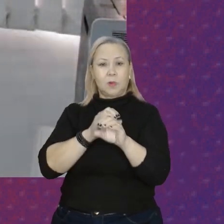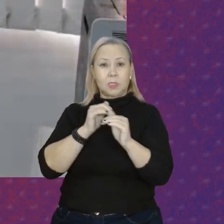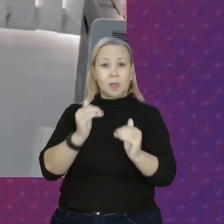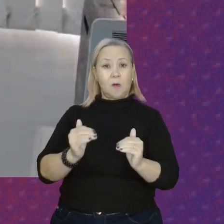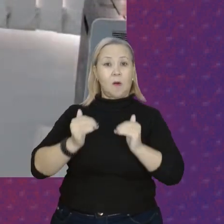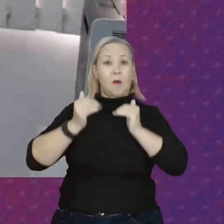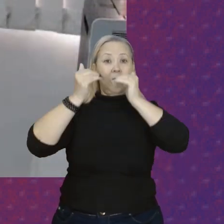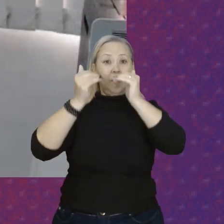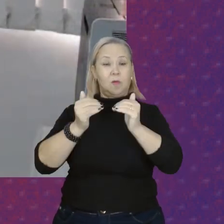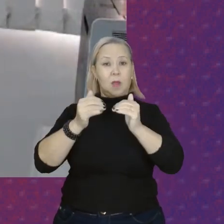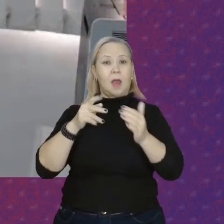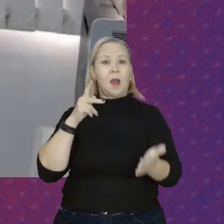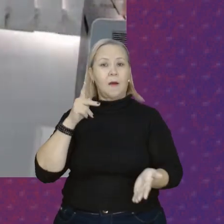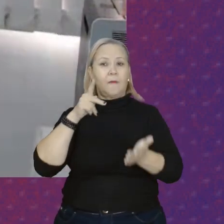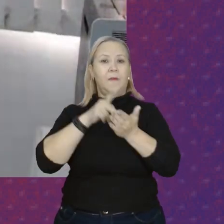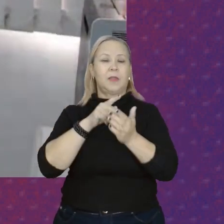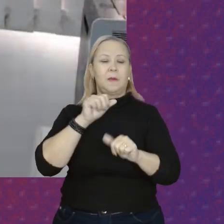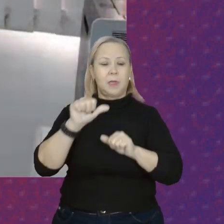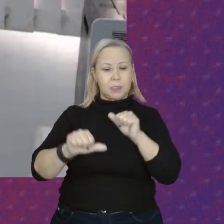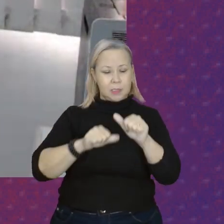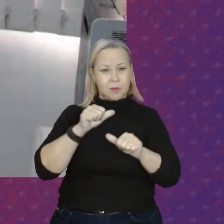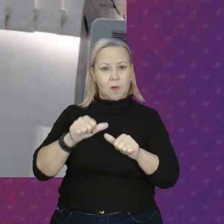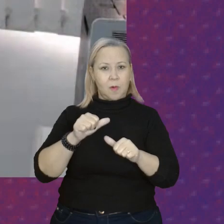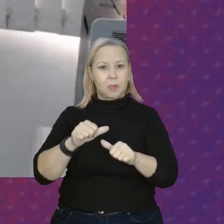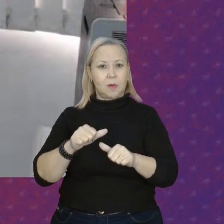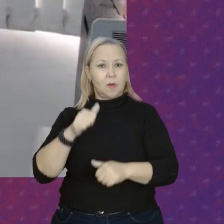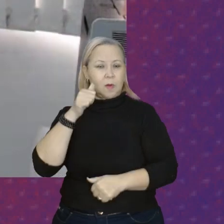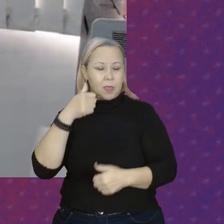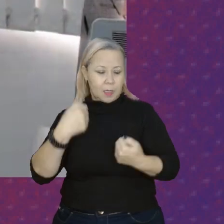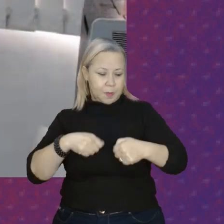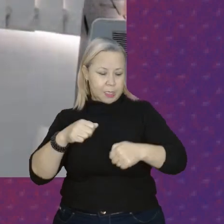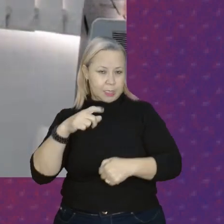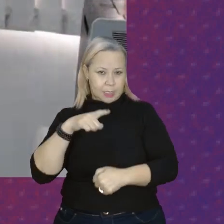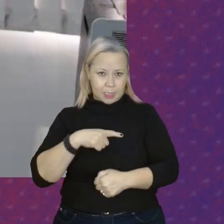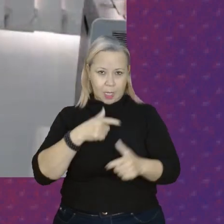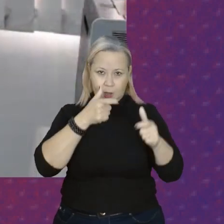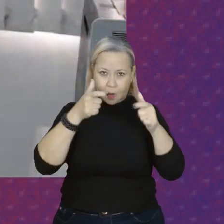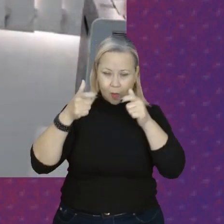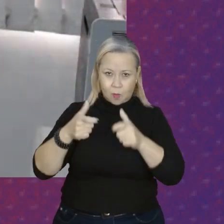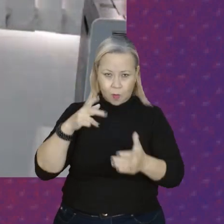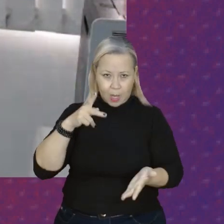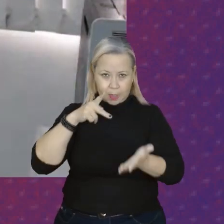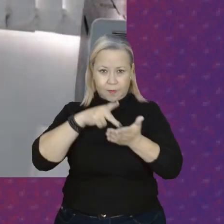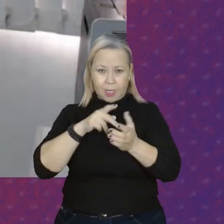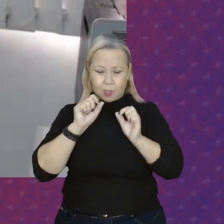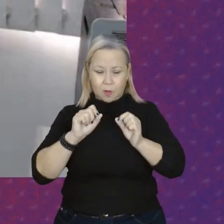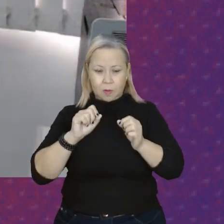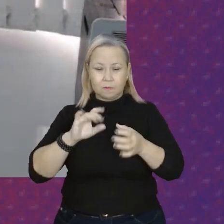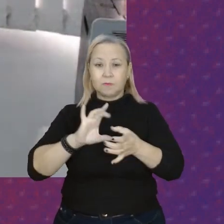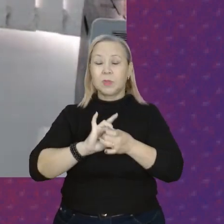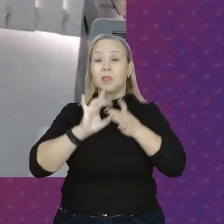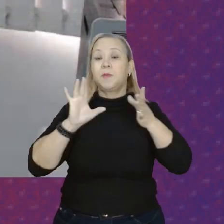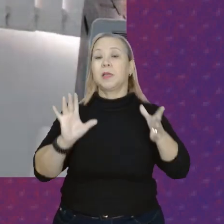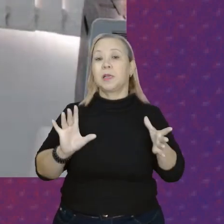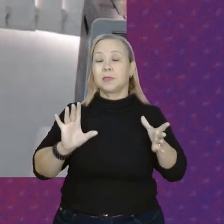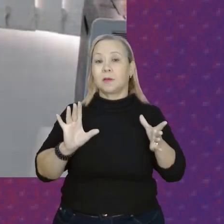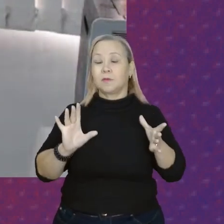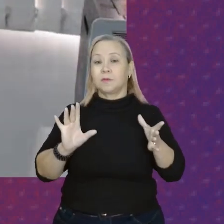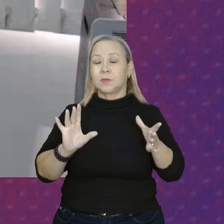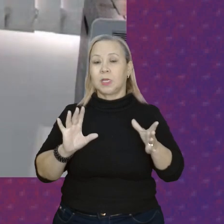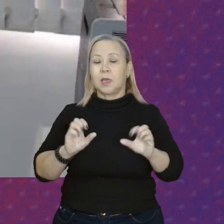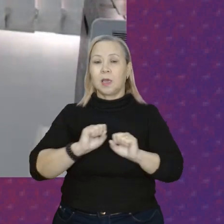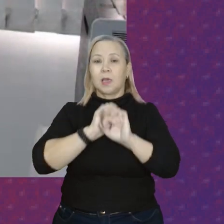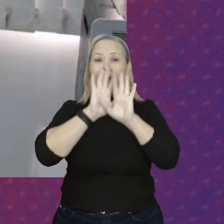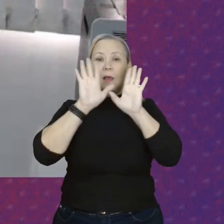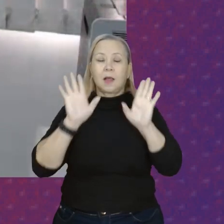espaço verdadeiramente transformador que ela tem que ter, um espaço verdadeiramente emancipador. Então, é óbvio